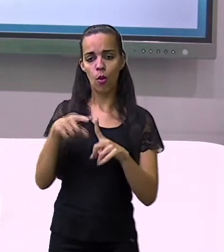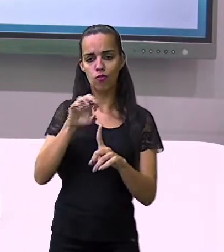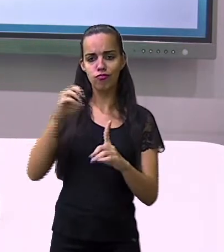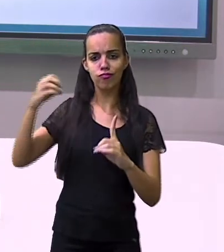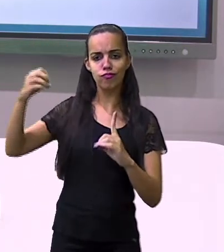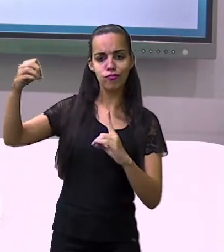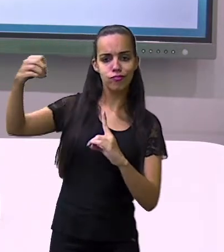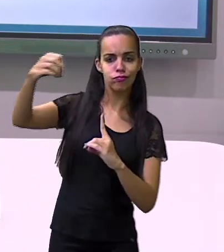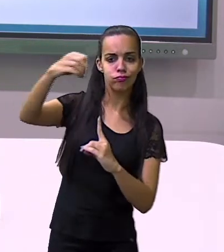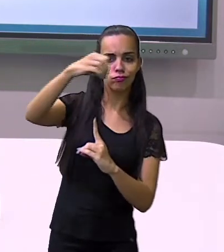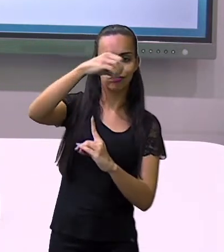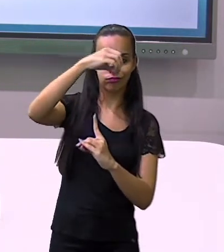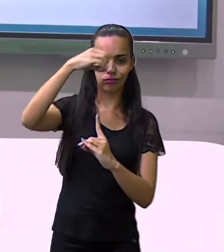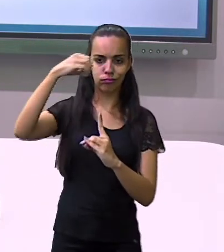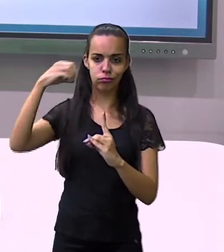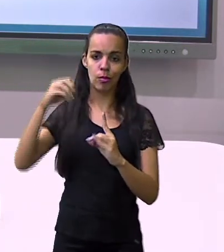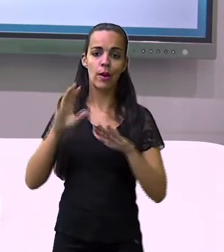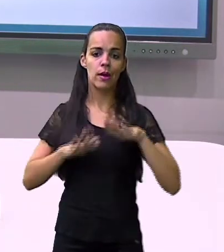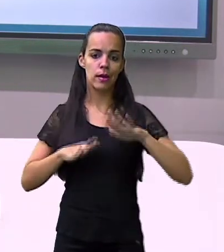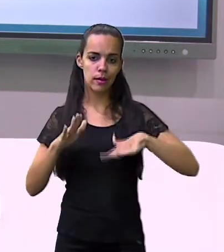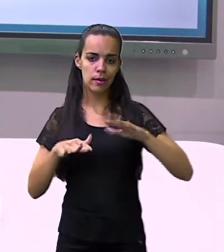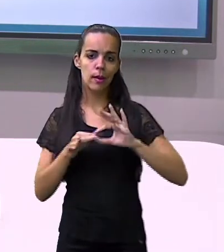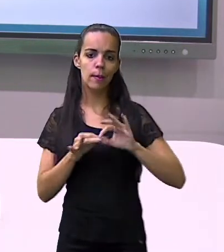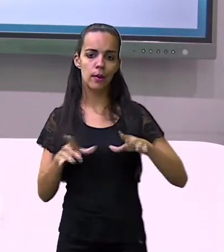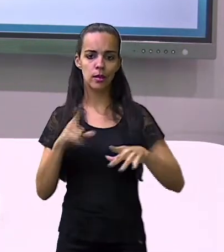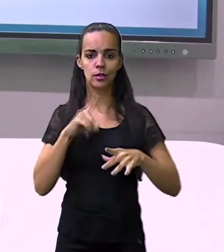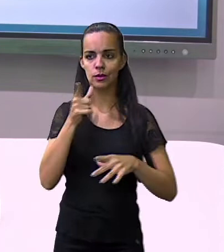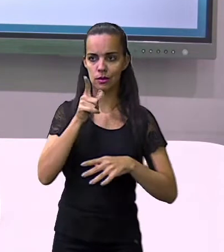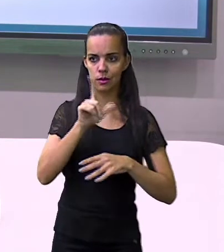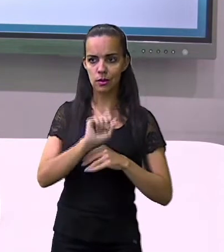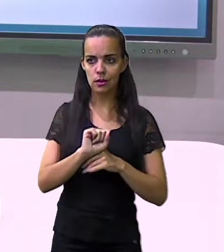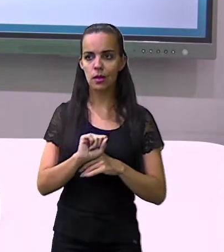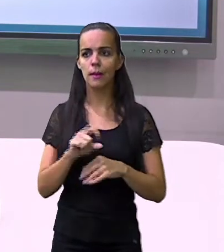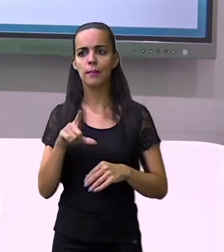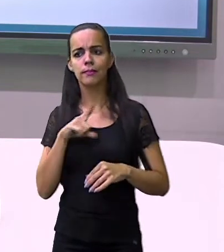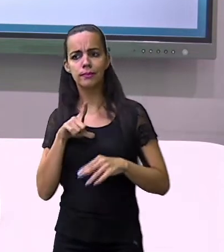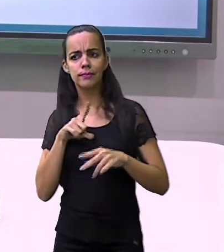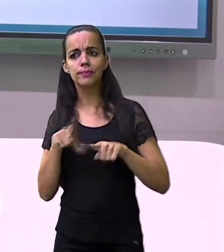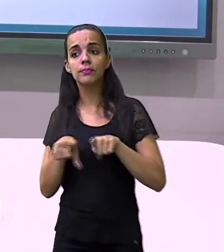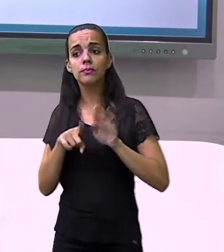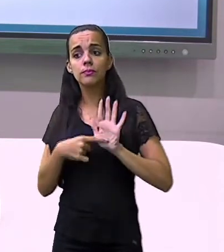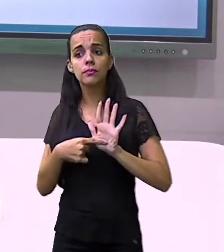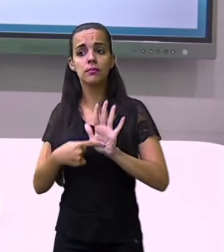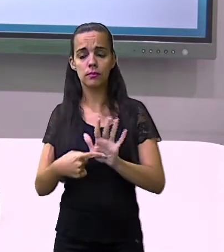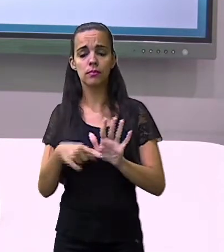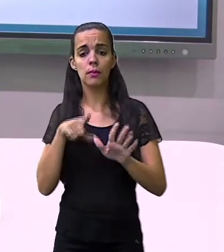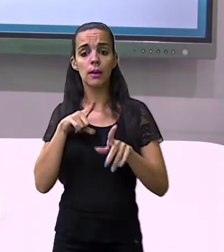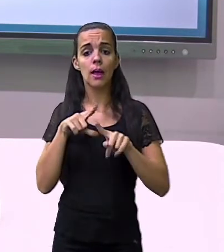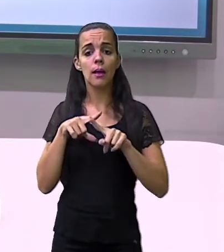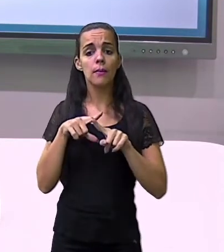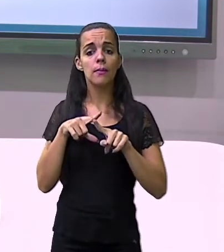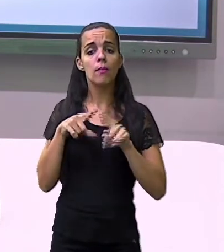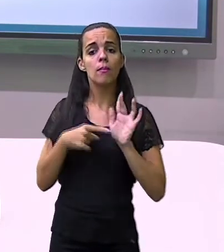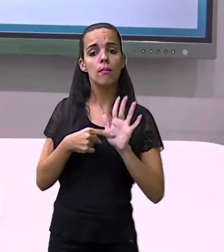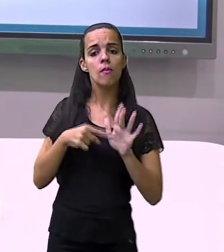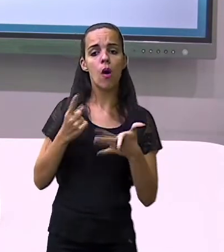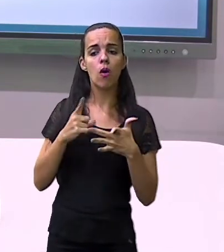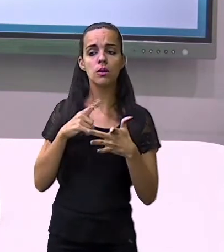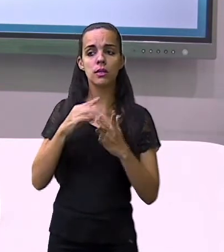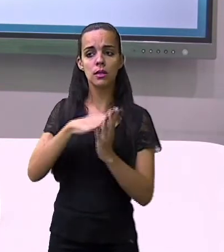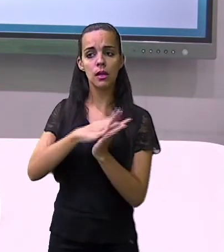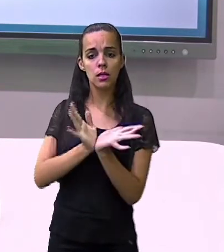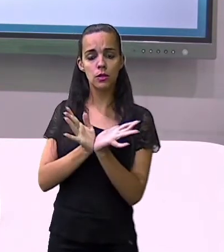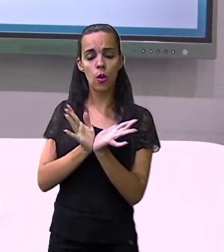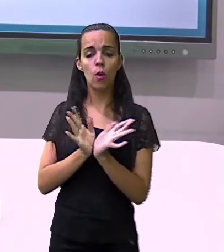iluminação, né? Sendo montada aqui artificialmente num desenho, mas só para que você perceba que o